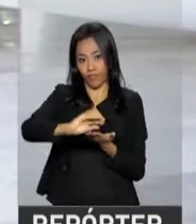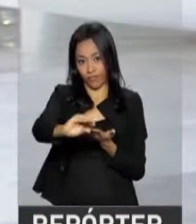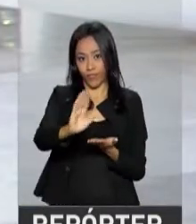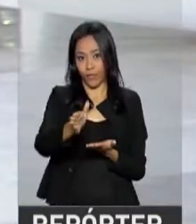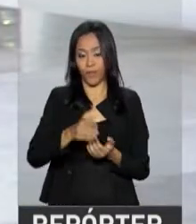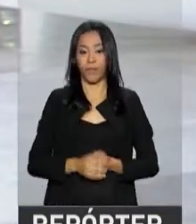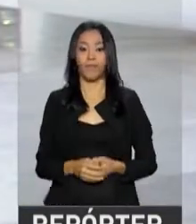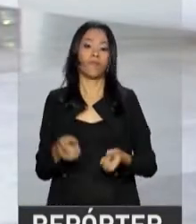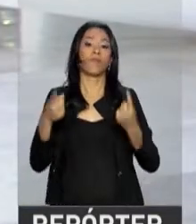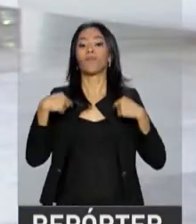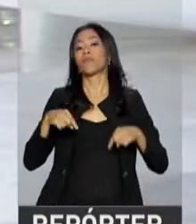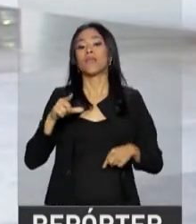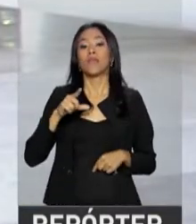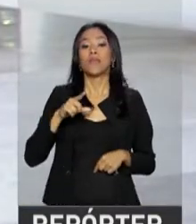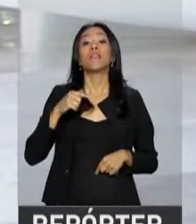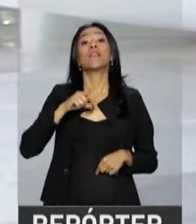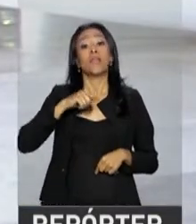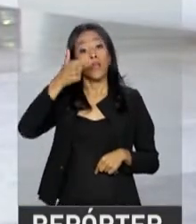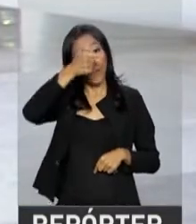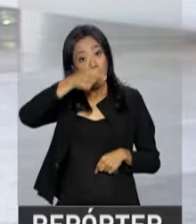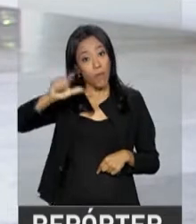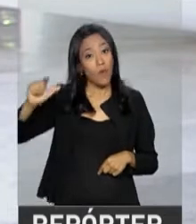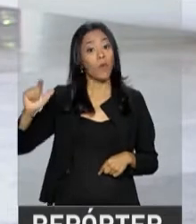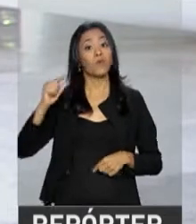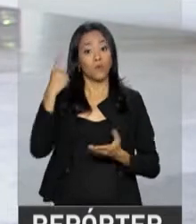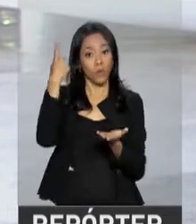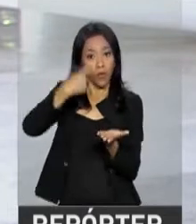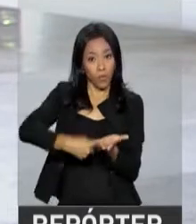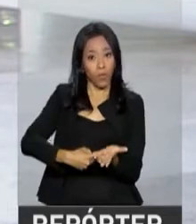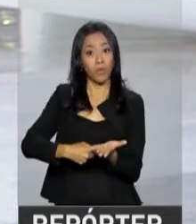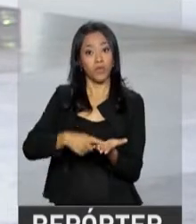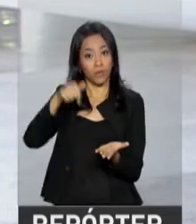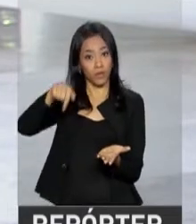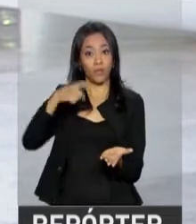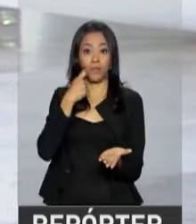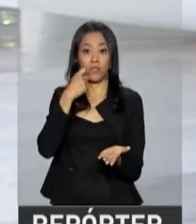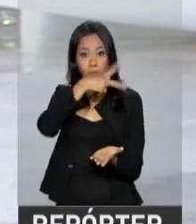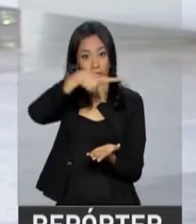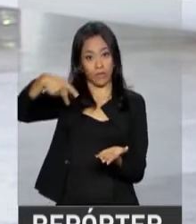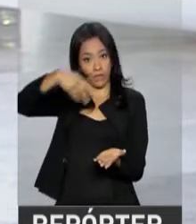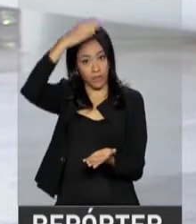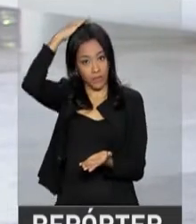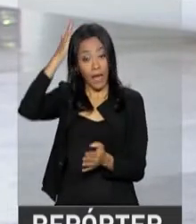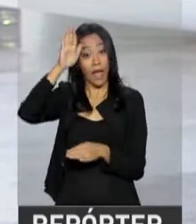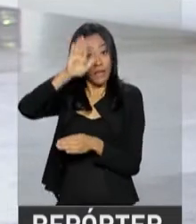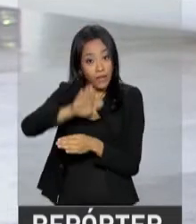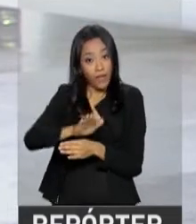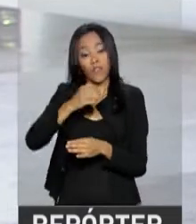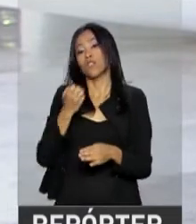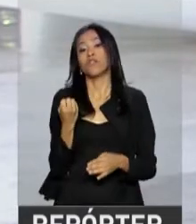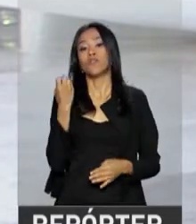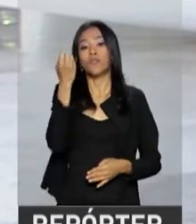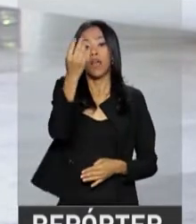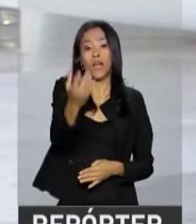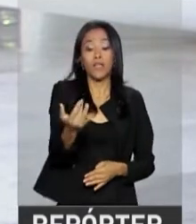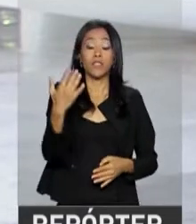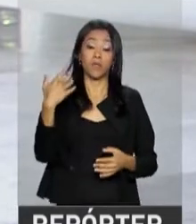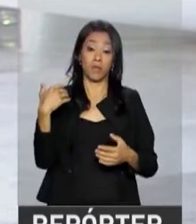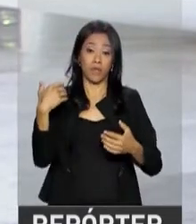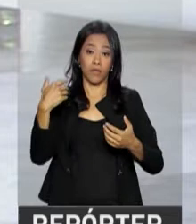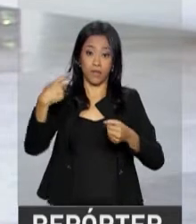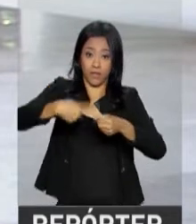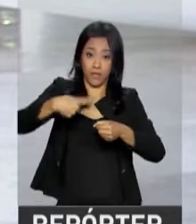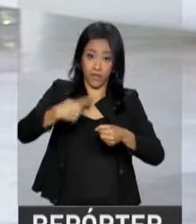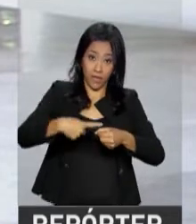O presidente tem mais compromisso no Nordeste nesta sexta-feira. À tarde, ele viaja para a cidade de Goiânia, em